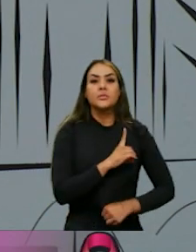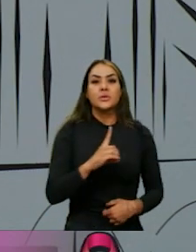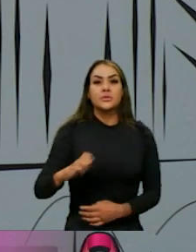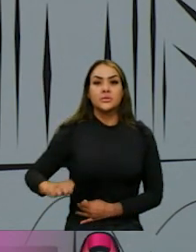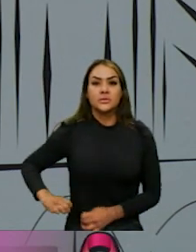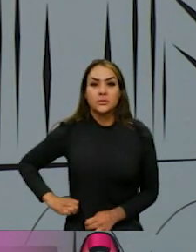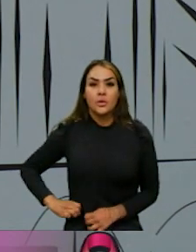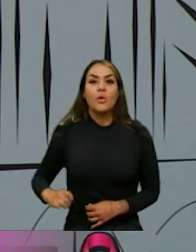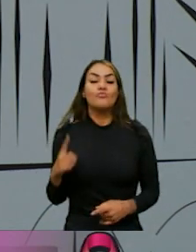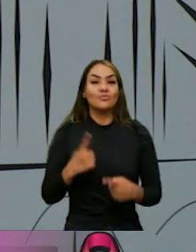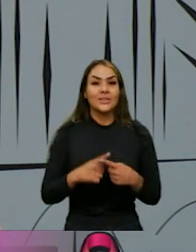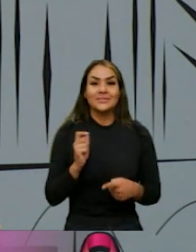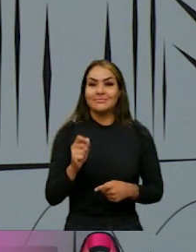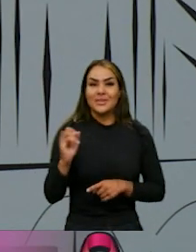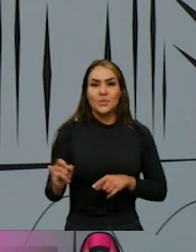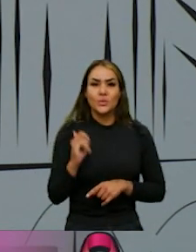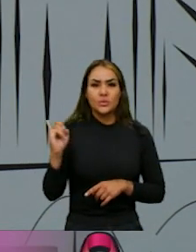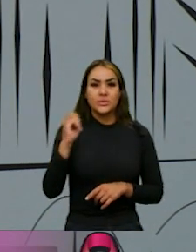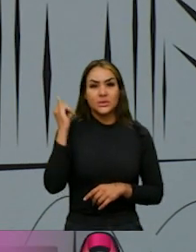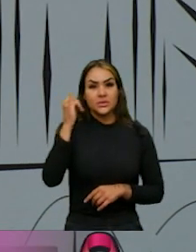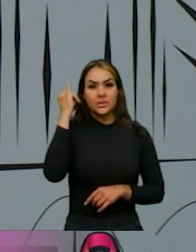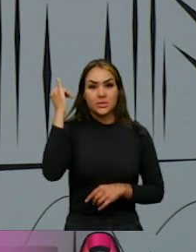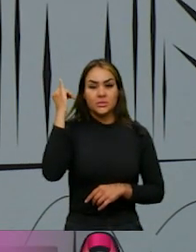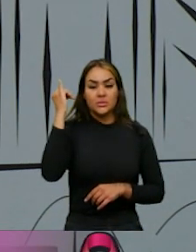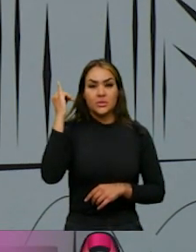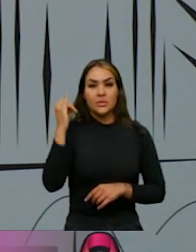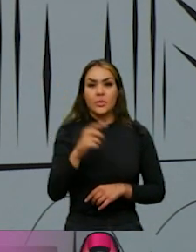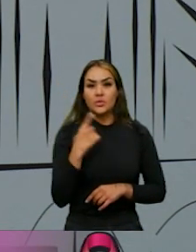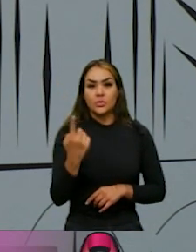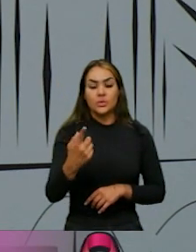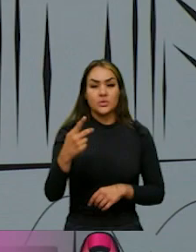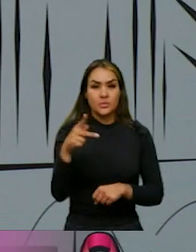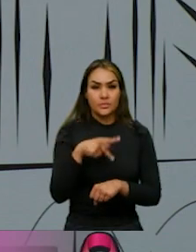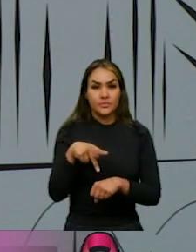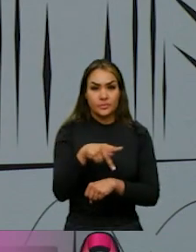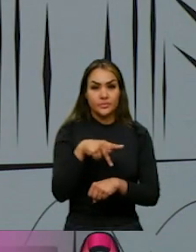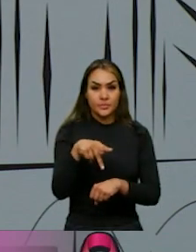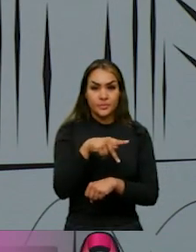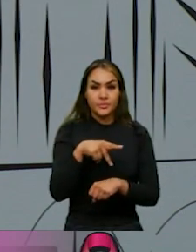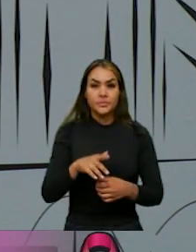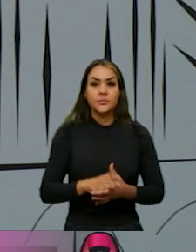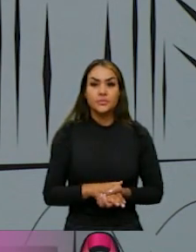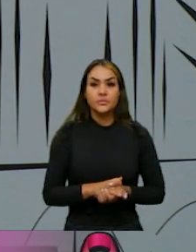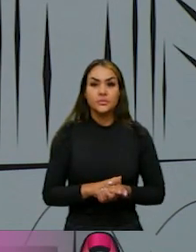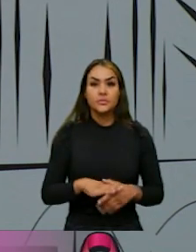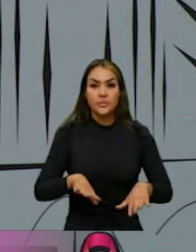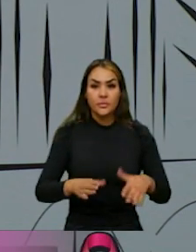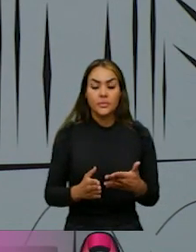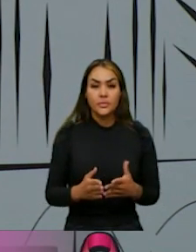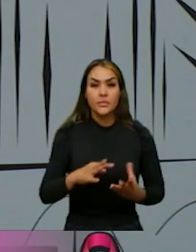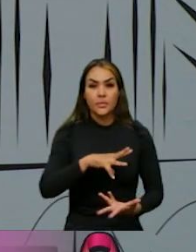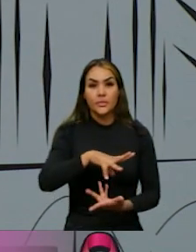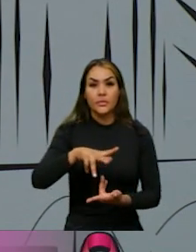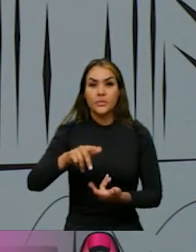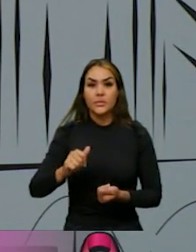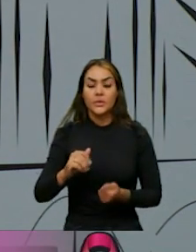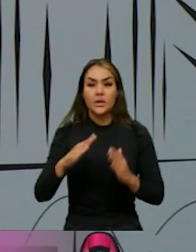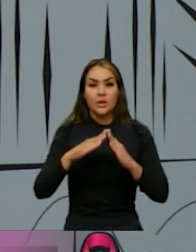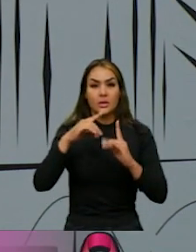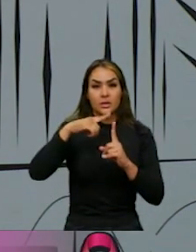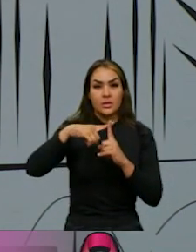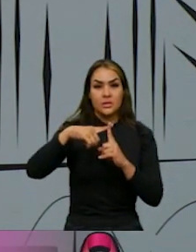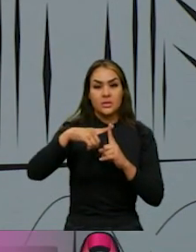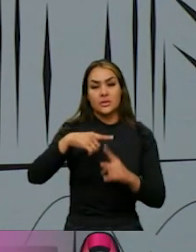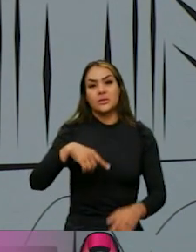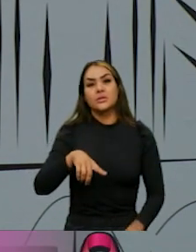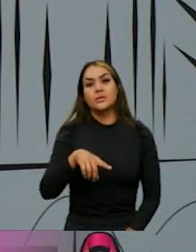um marco para o nosso país. E hoje, no mundo, a Igreja Evangelho Quadrangular já está em